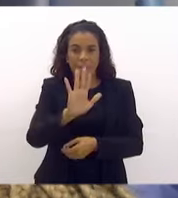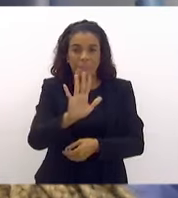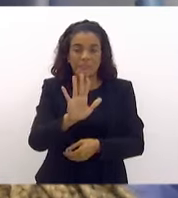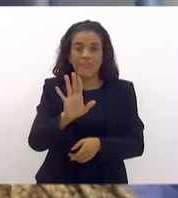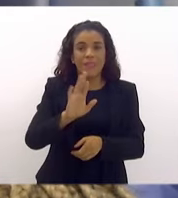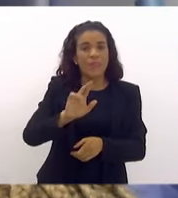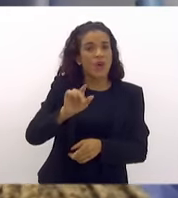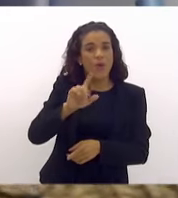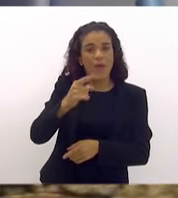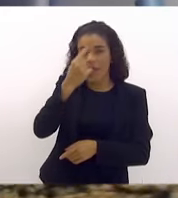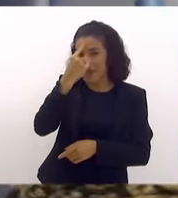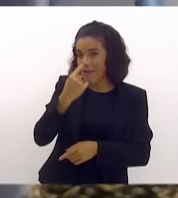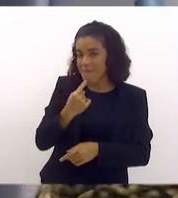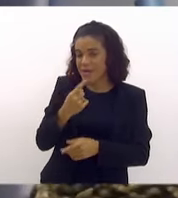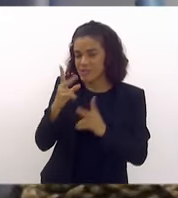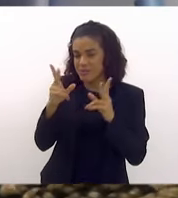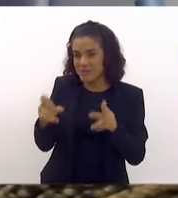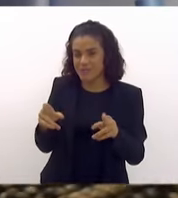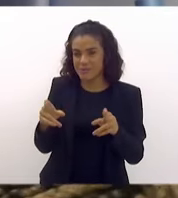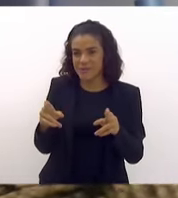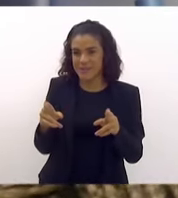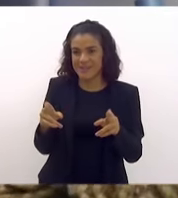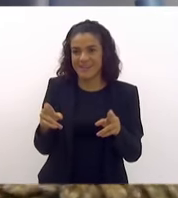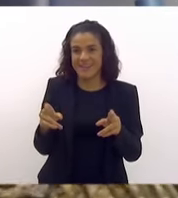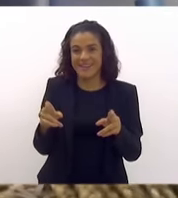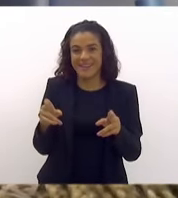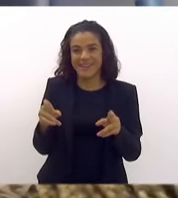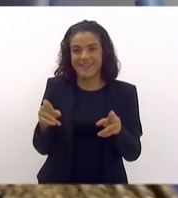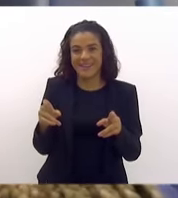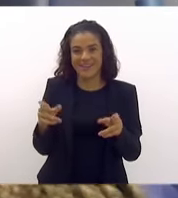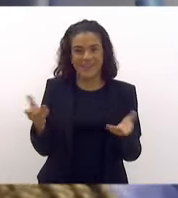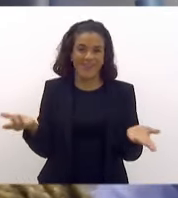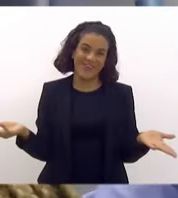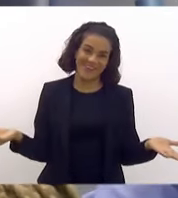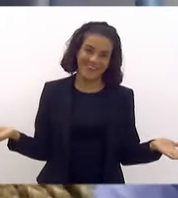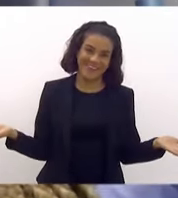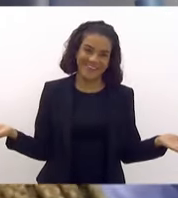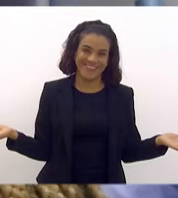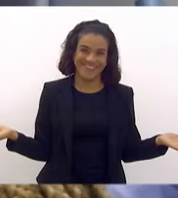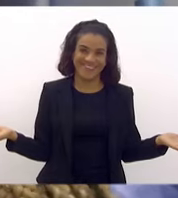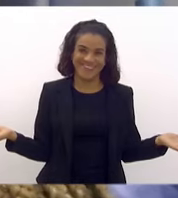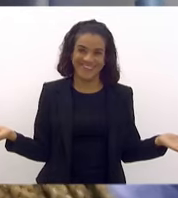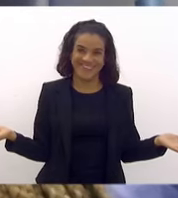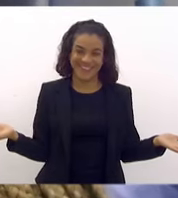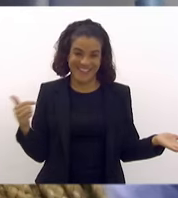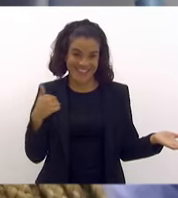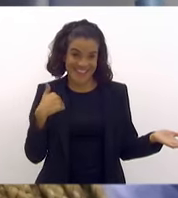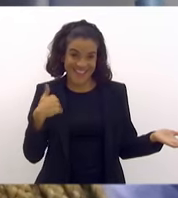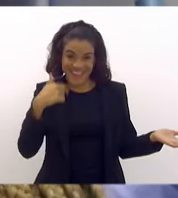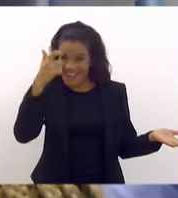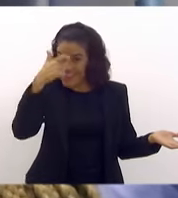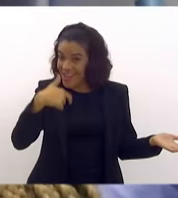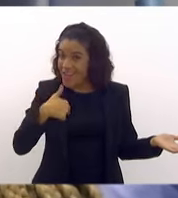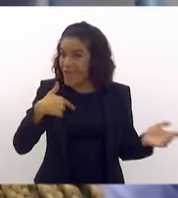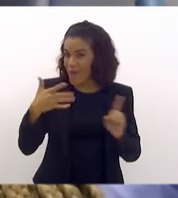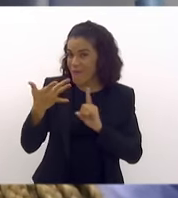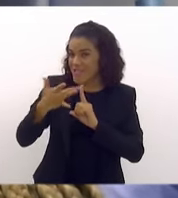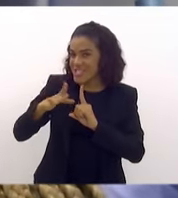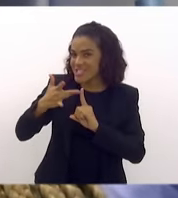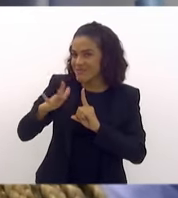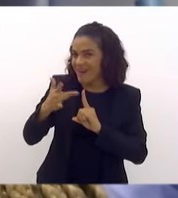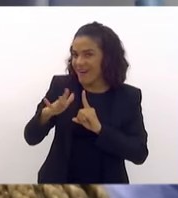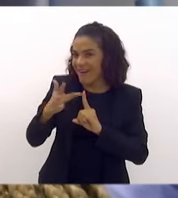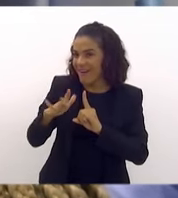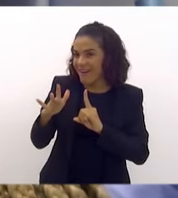não não é a mesma aí eu falei olha eu sou tô aqui supostamente como a